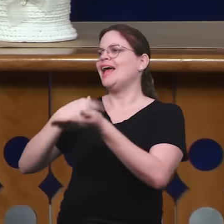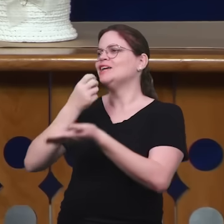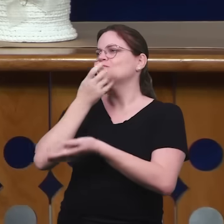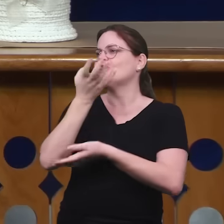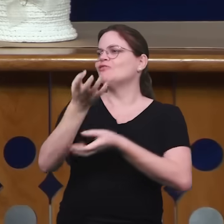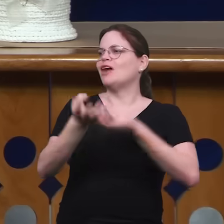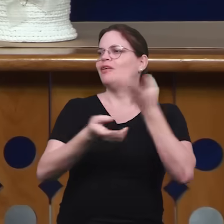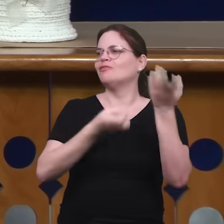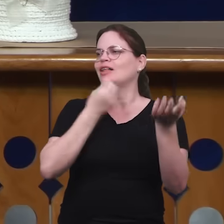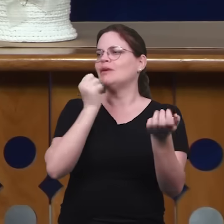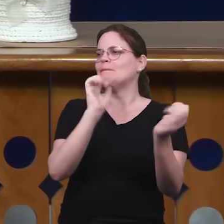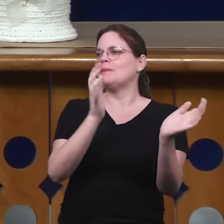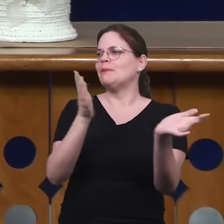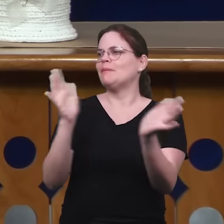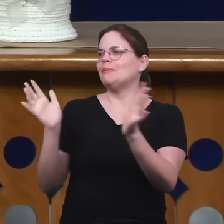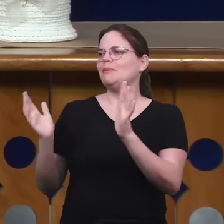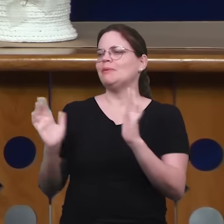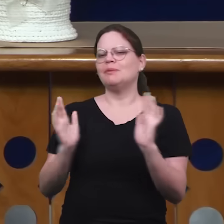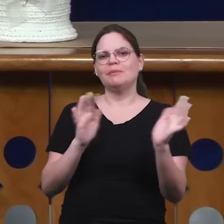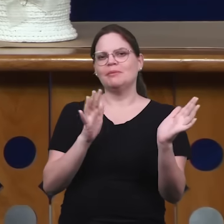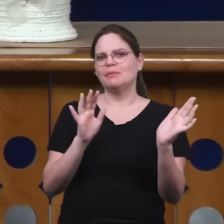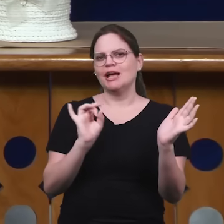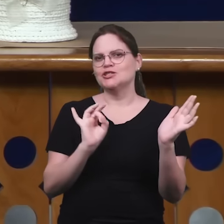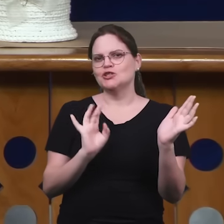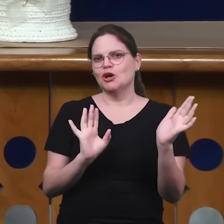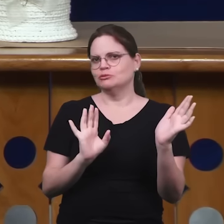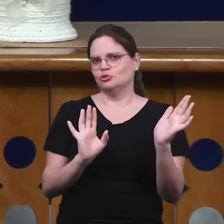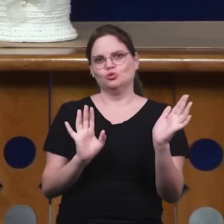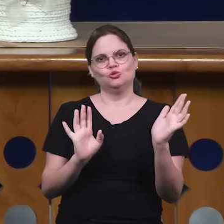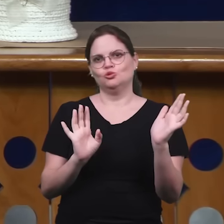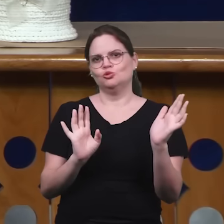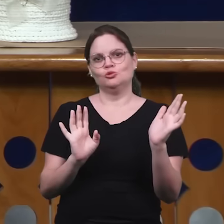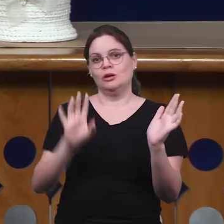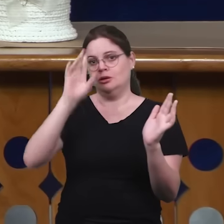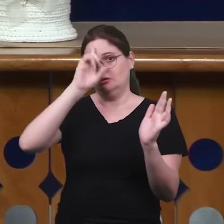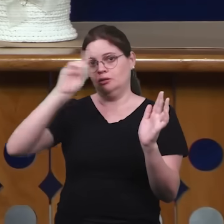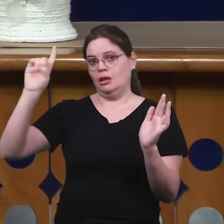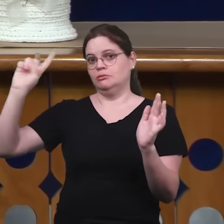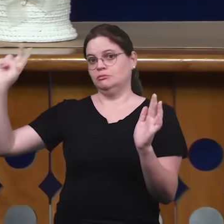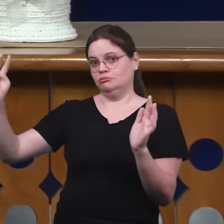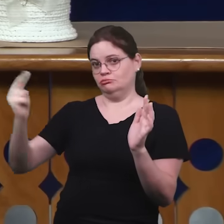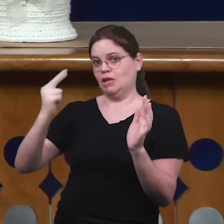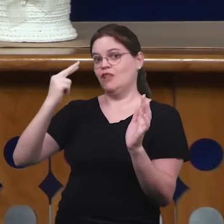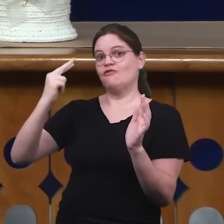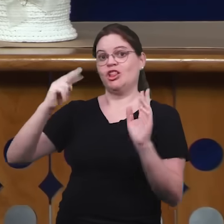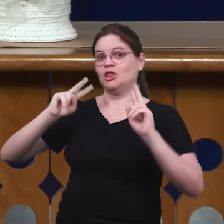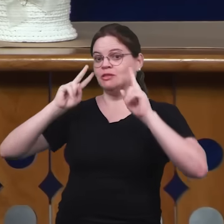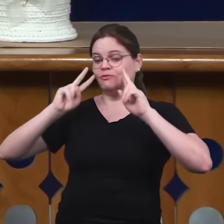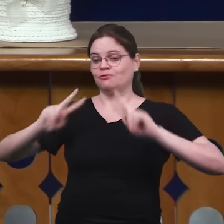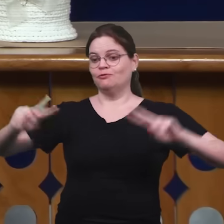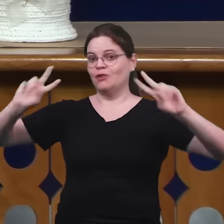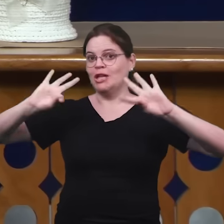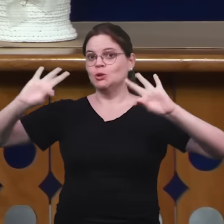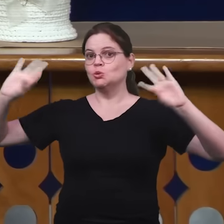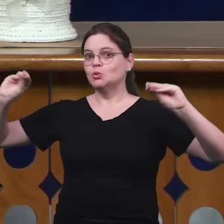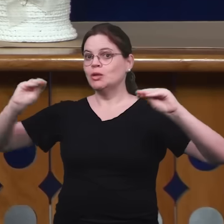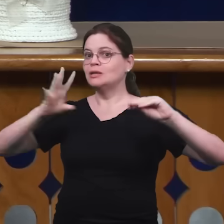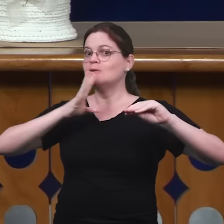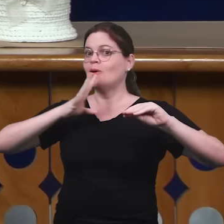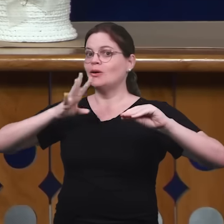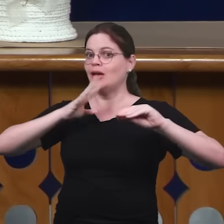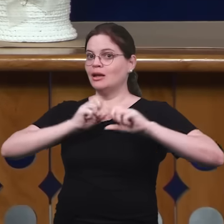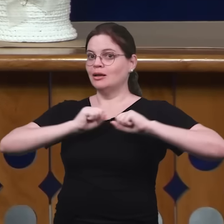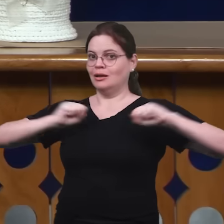falamos. Mas Deus, esse Deus, ele sonda e conhece o nosso coração. E nessa hora é necessário que o homem